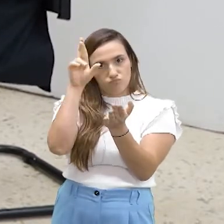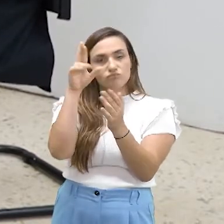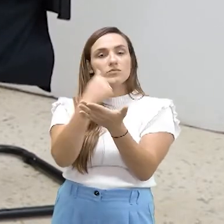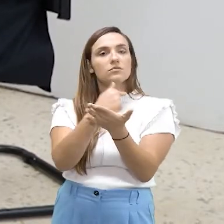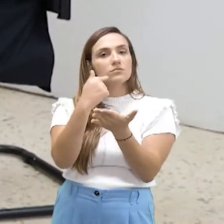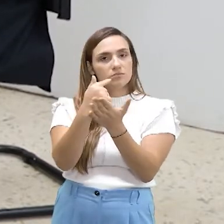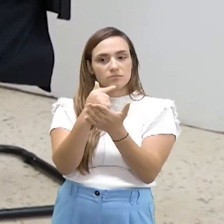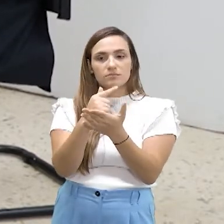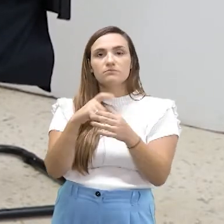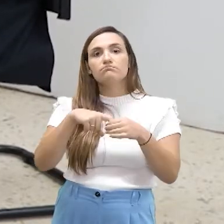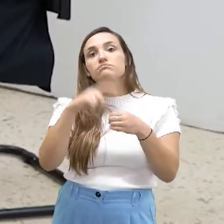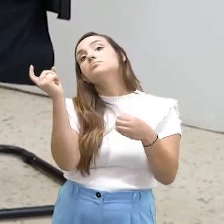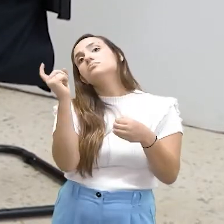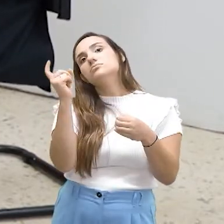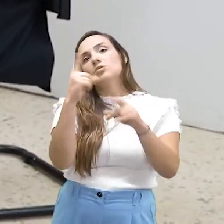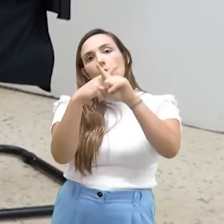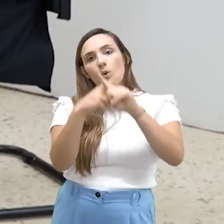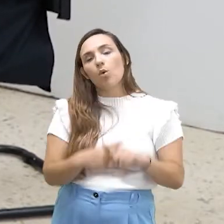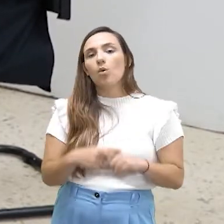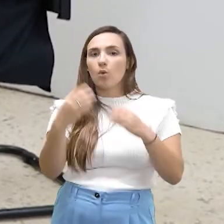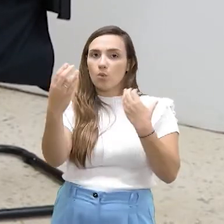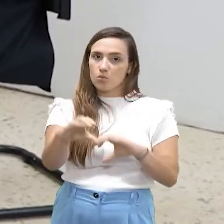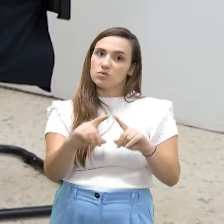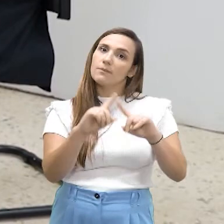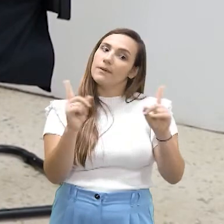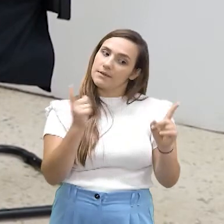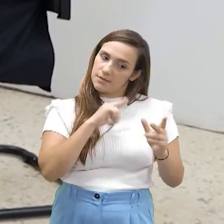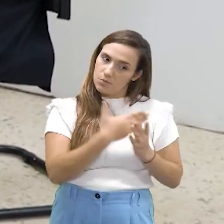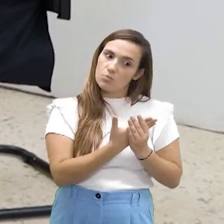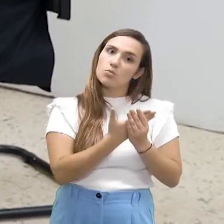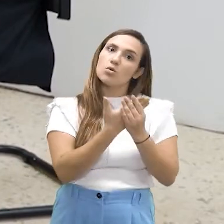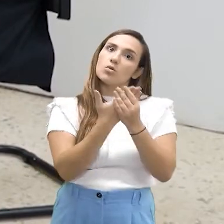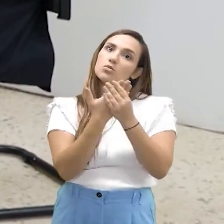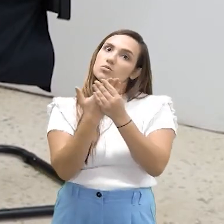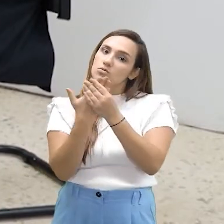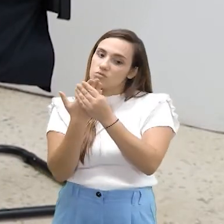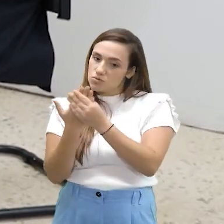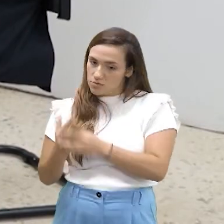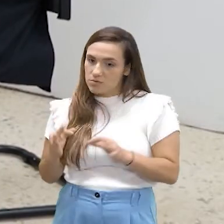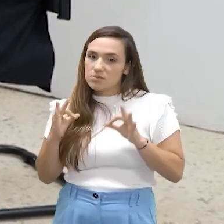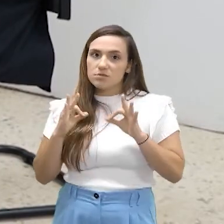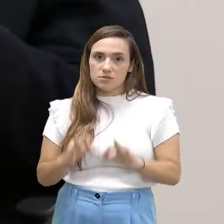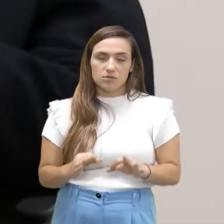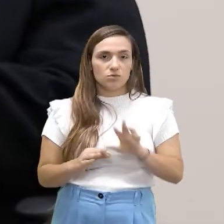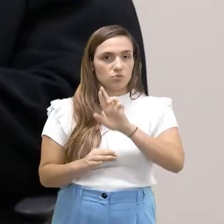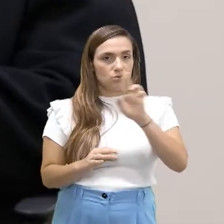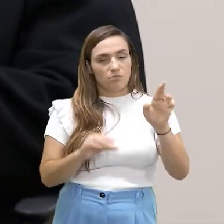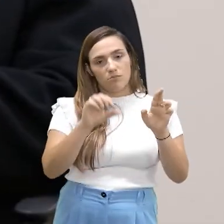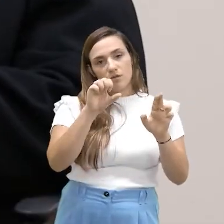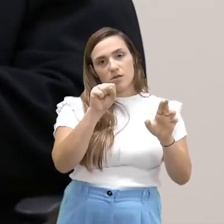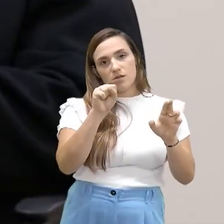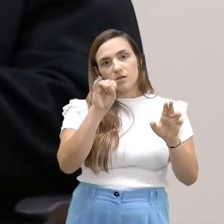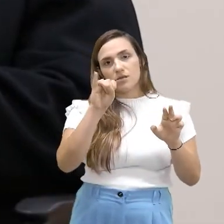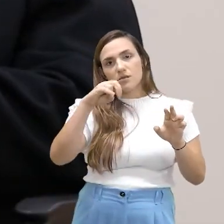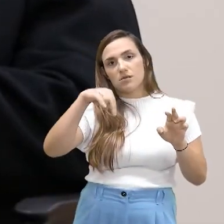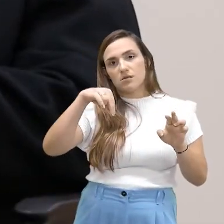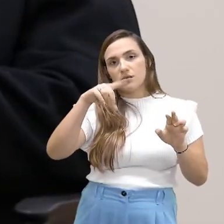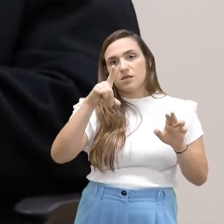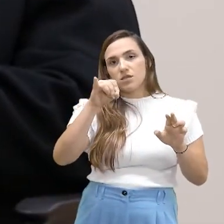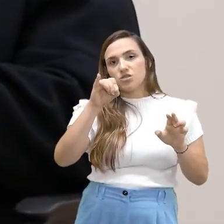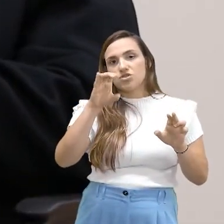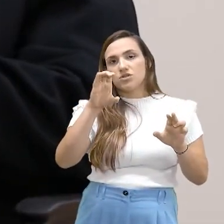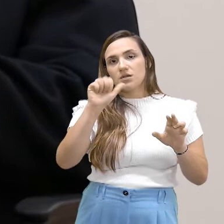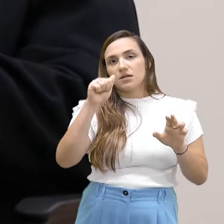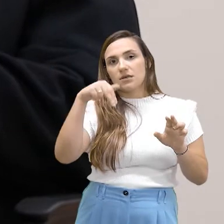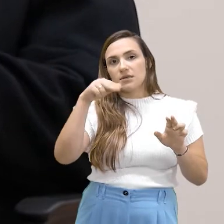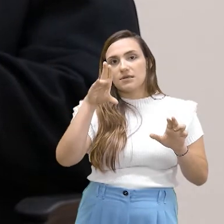exonerado, mas mediante um procedimento que é uma sindicância e depois eventualmente